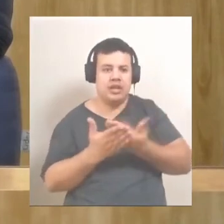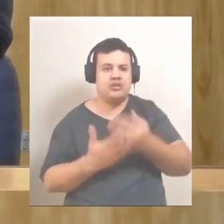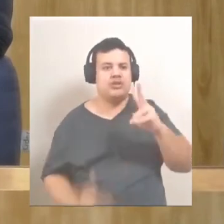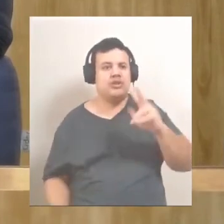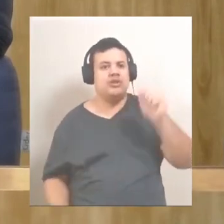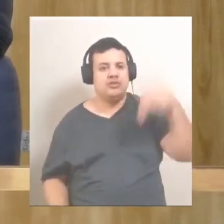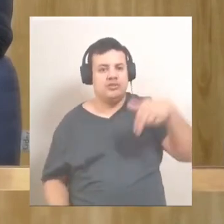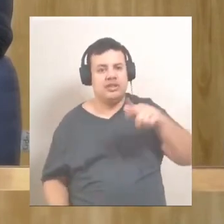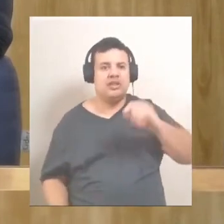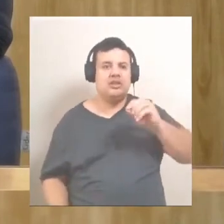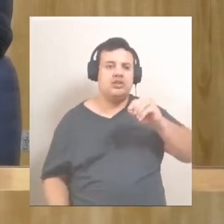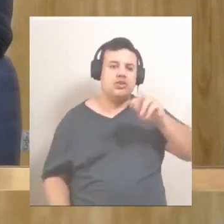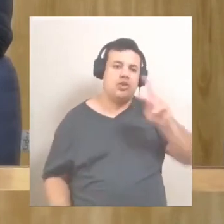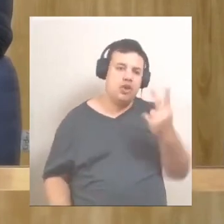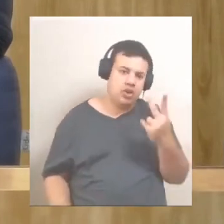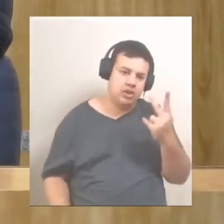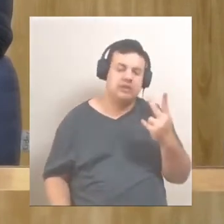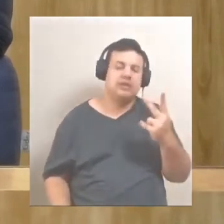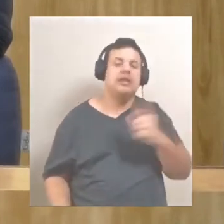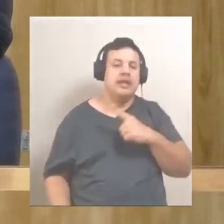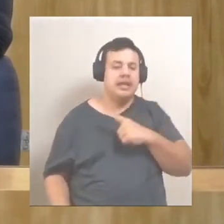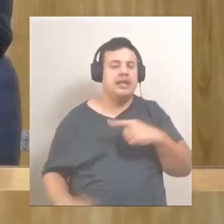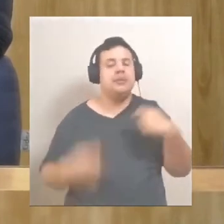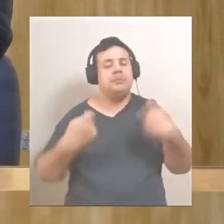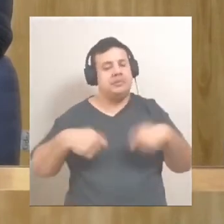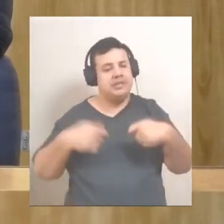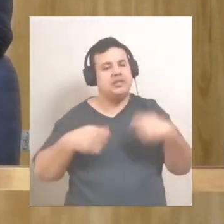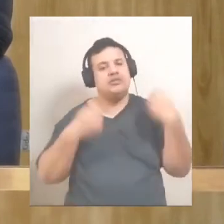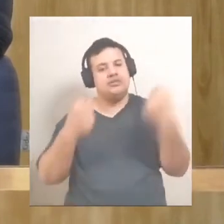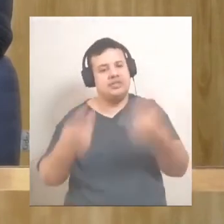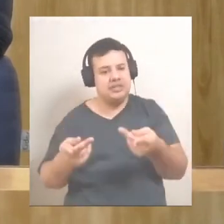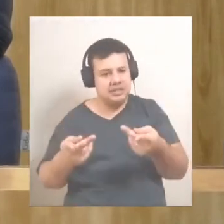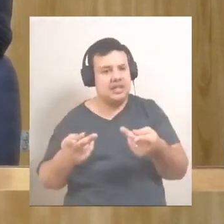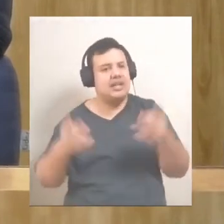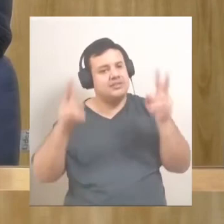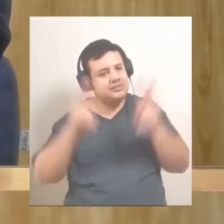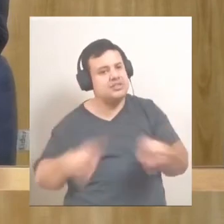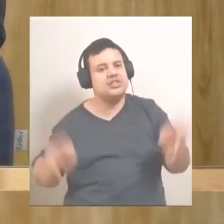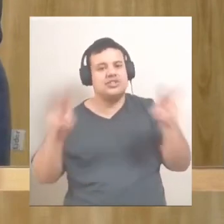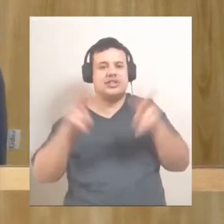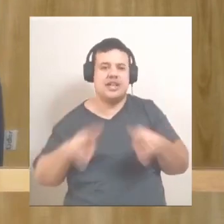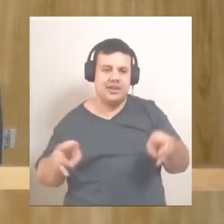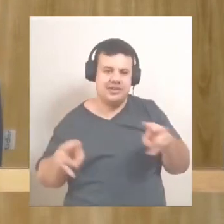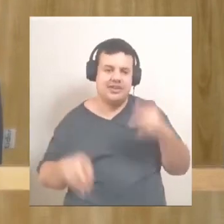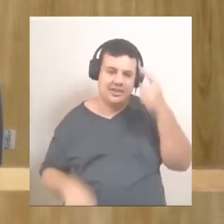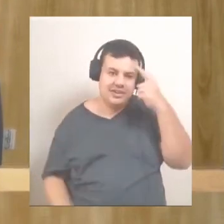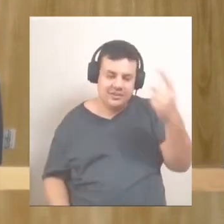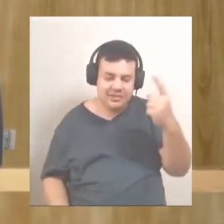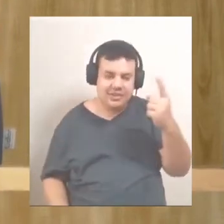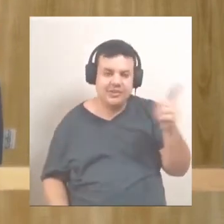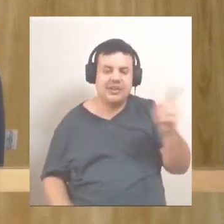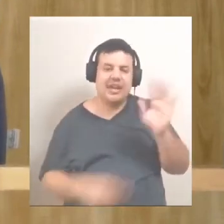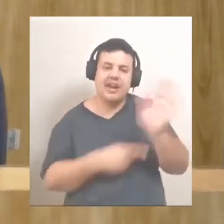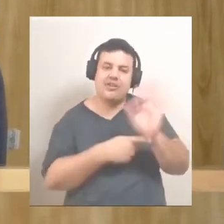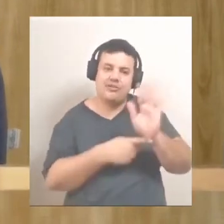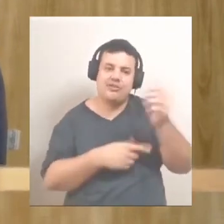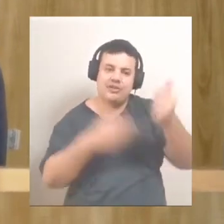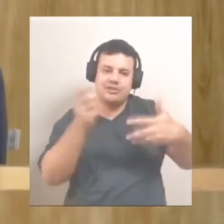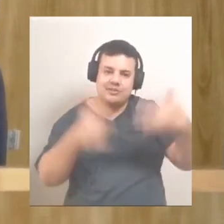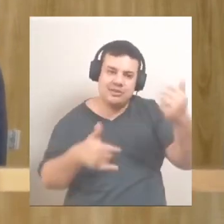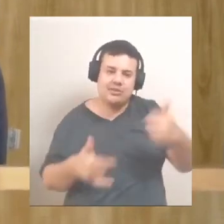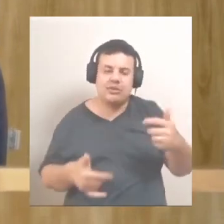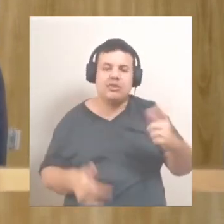faz um bom tempinho que eu não vou. Visionários, vocês viram que a Dona Zita falou no vídeo? Eles